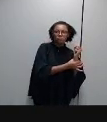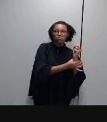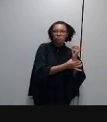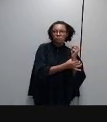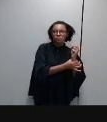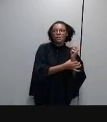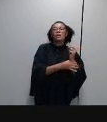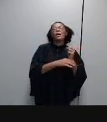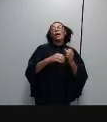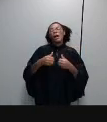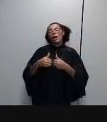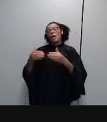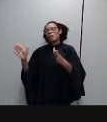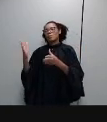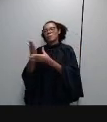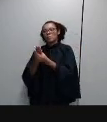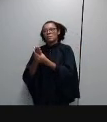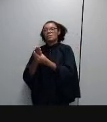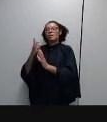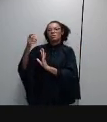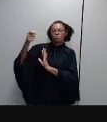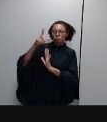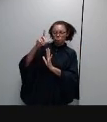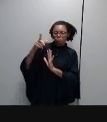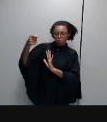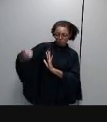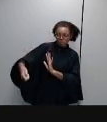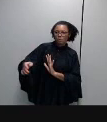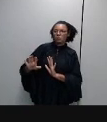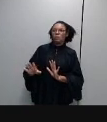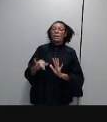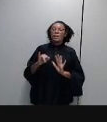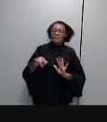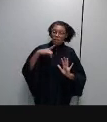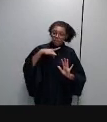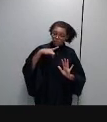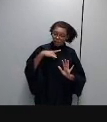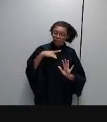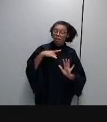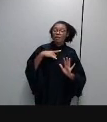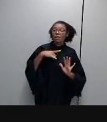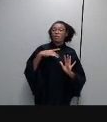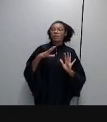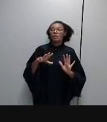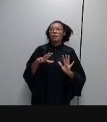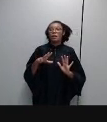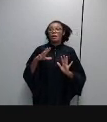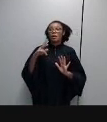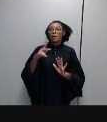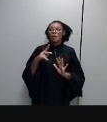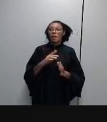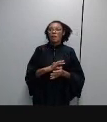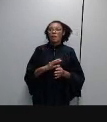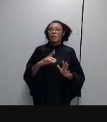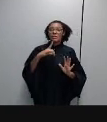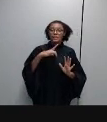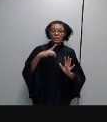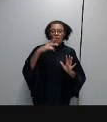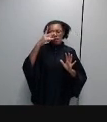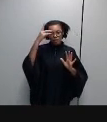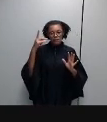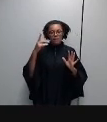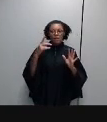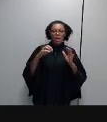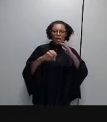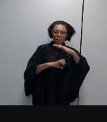processo infecção Sim já existe a pior se já existe há a falência nem